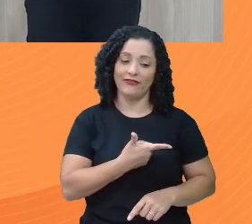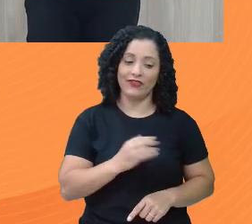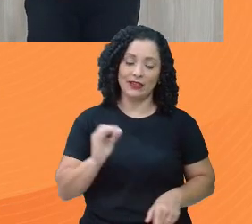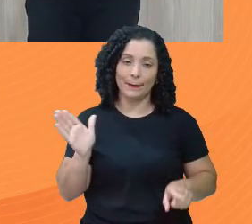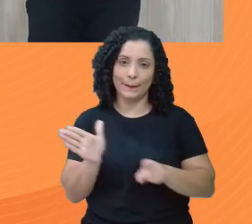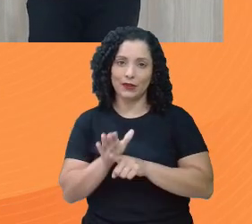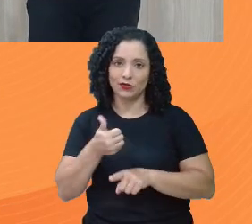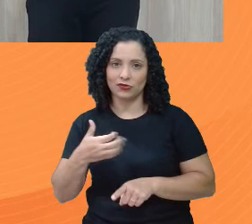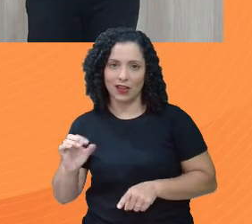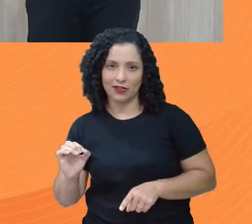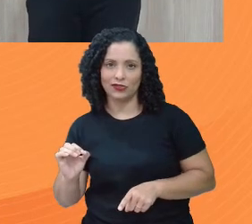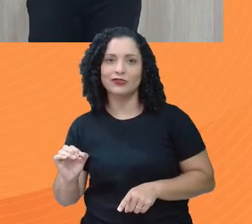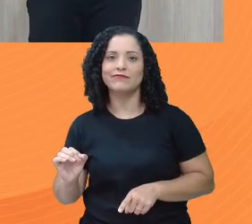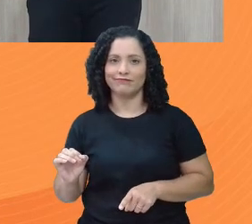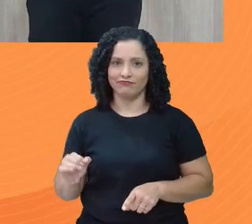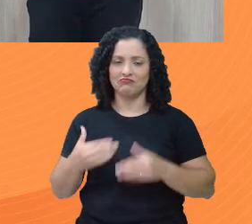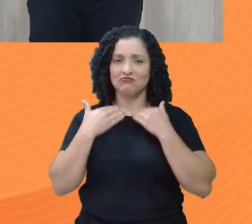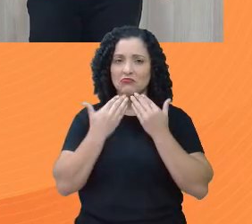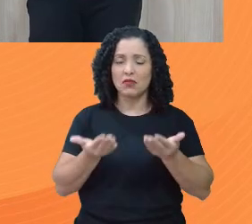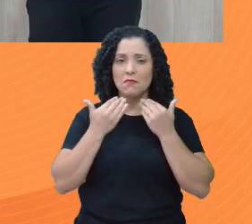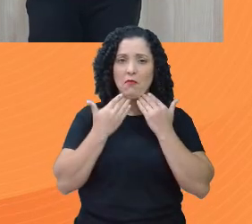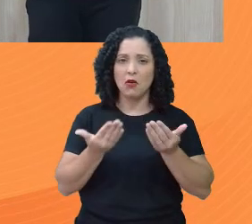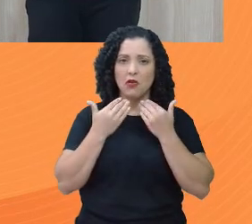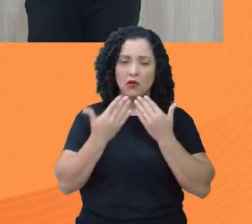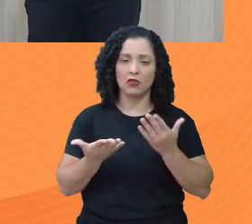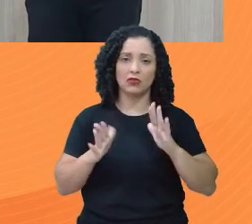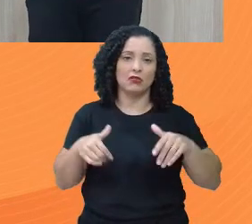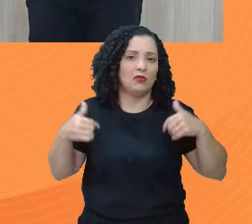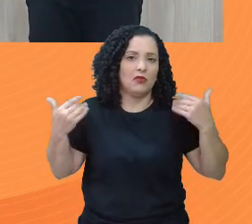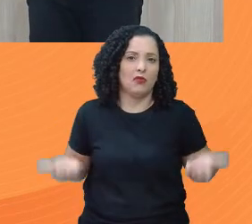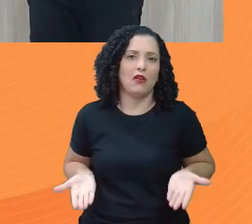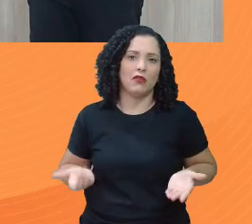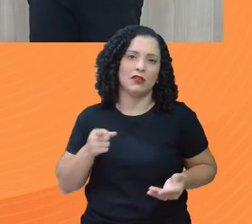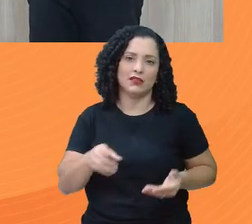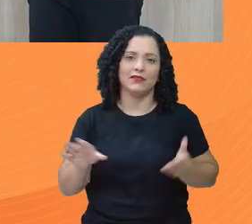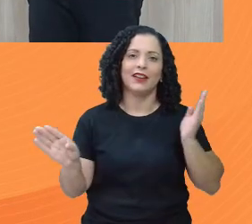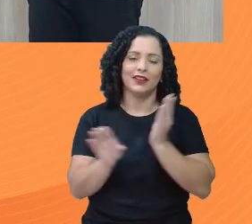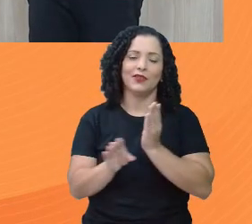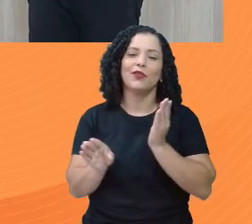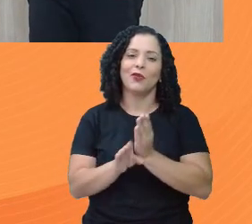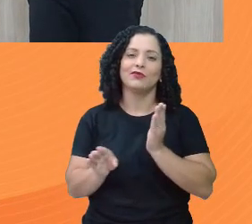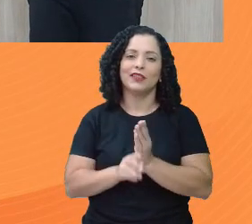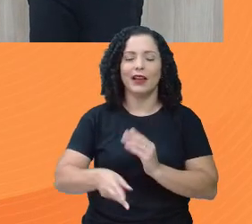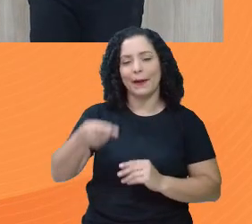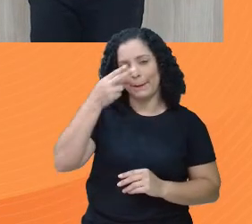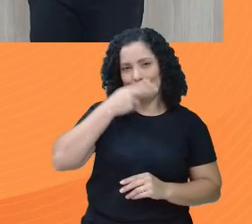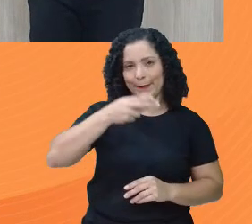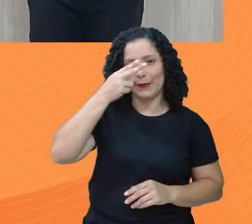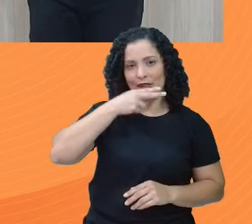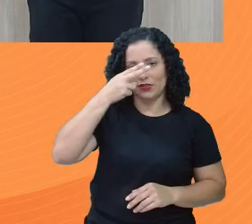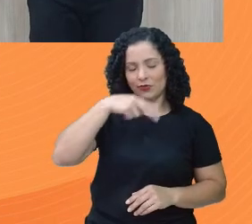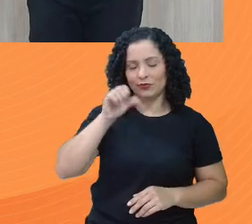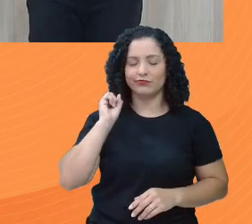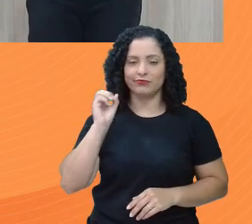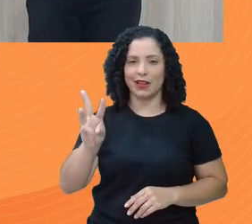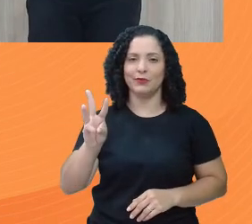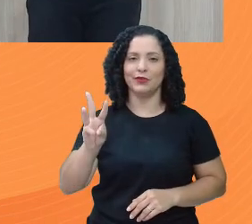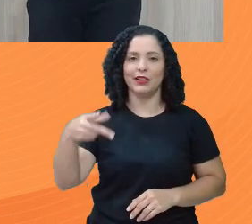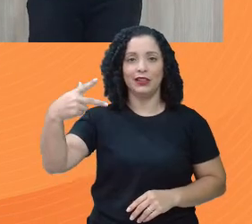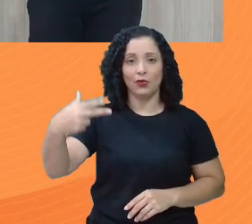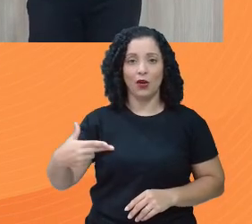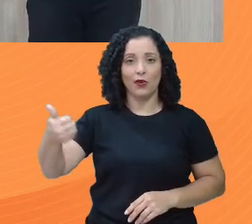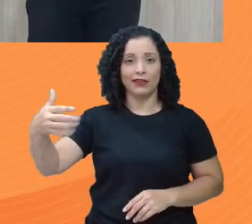não importa em qual equação você vai substituir, você vai encontrar o mesmo valorzinho aí para W. W igual